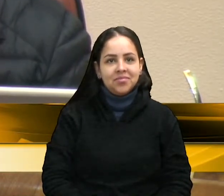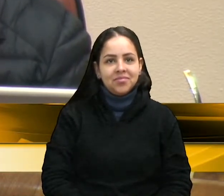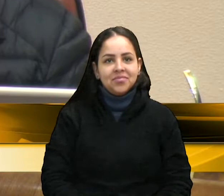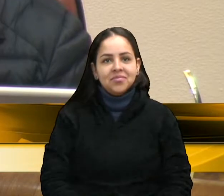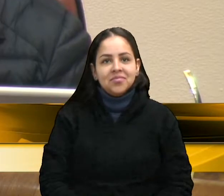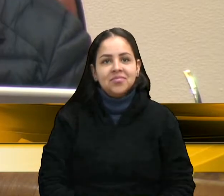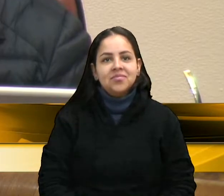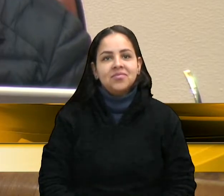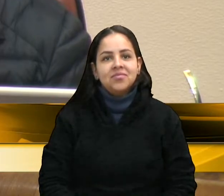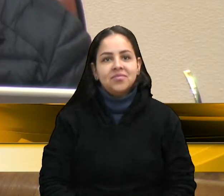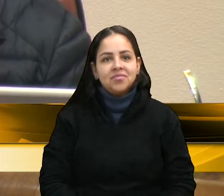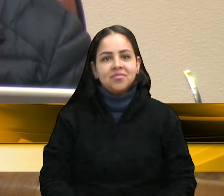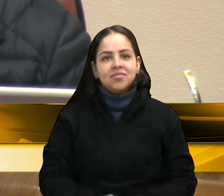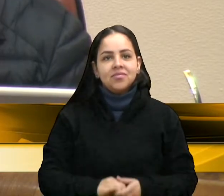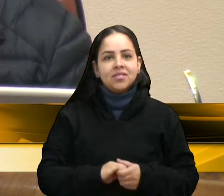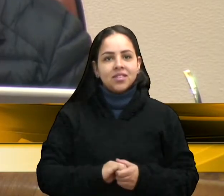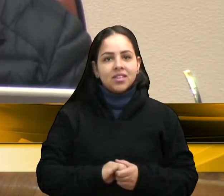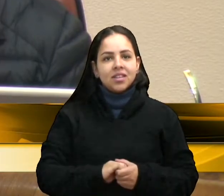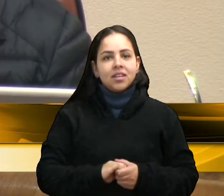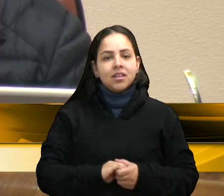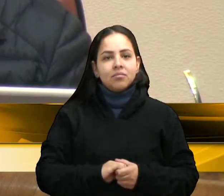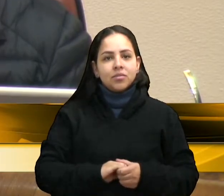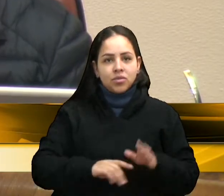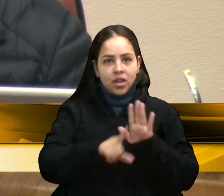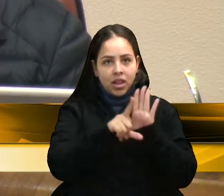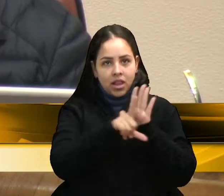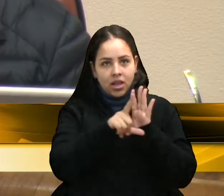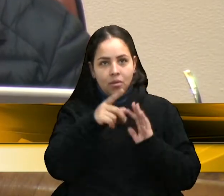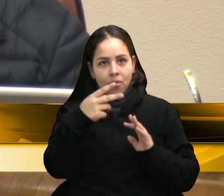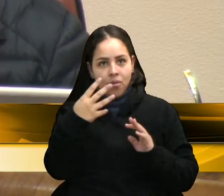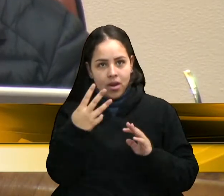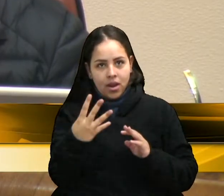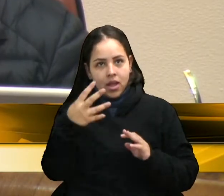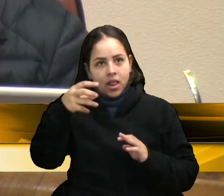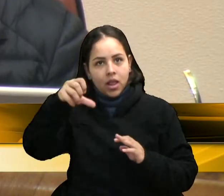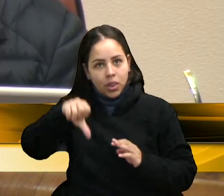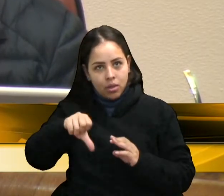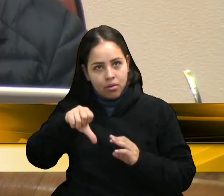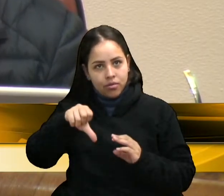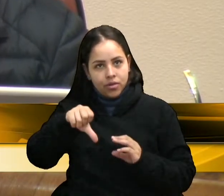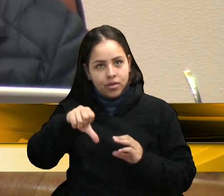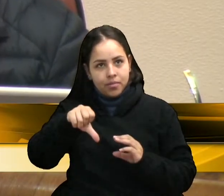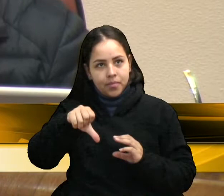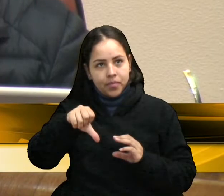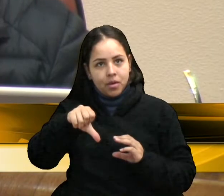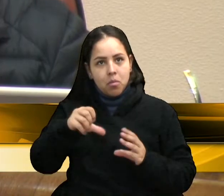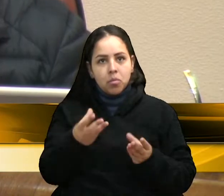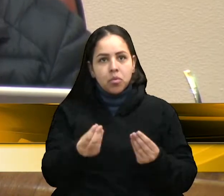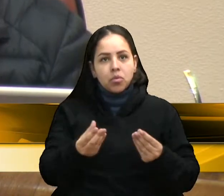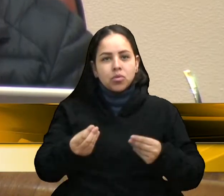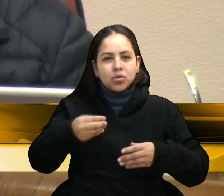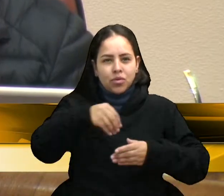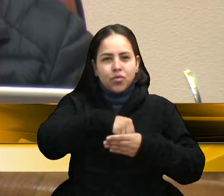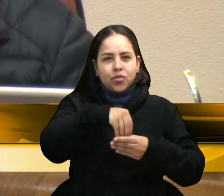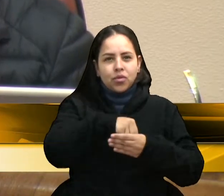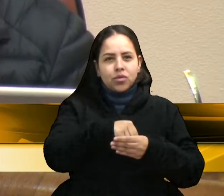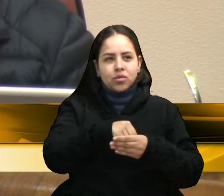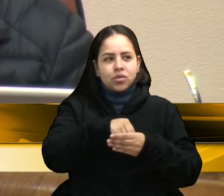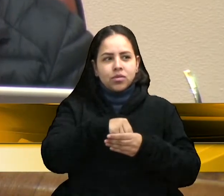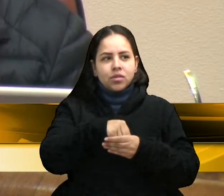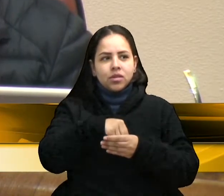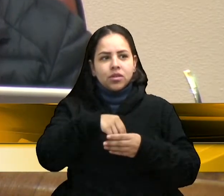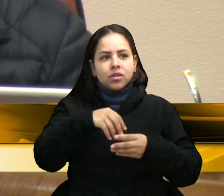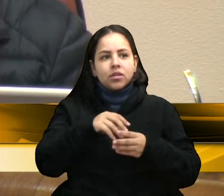Parecer pela inconstitucionalidade do projeto de lei número 49/2015, aprovado por maioria. Votos contrários: vereador Kiko